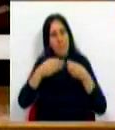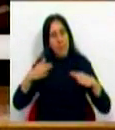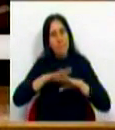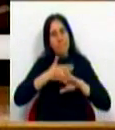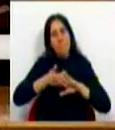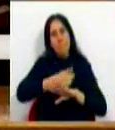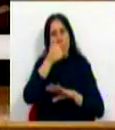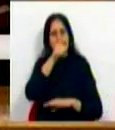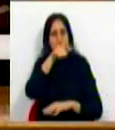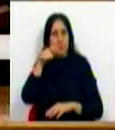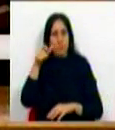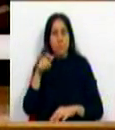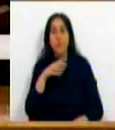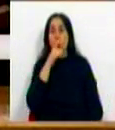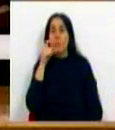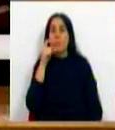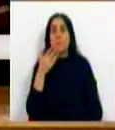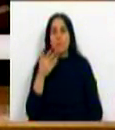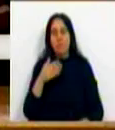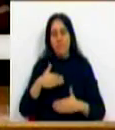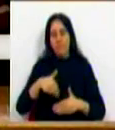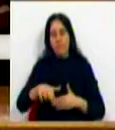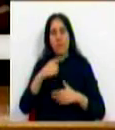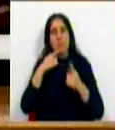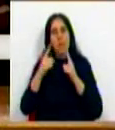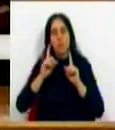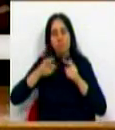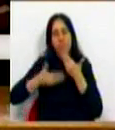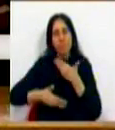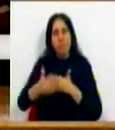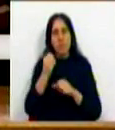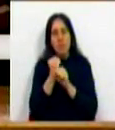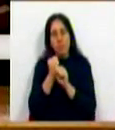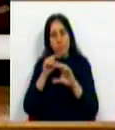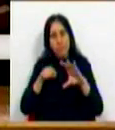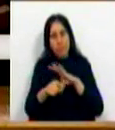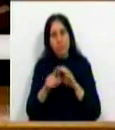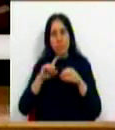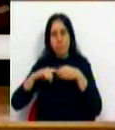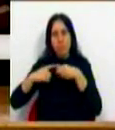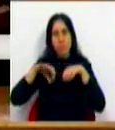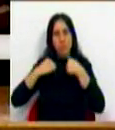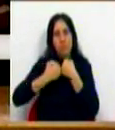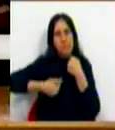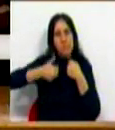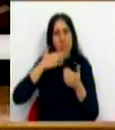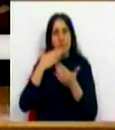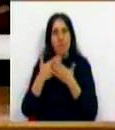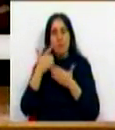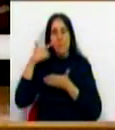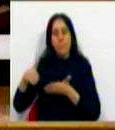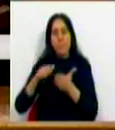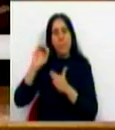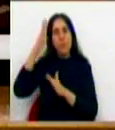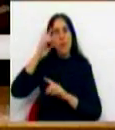pessoas. O compromisso de encetar um processo de diálogo e trabalho aprofundado, desde logo com os parceiros sociais, em torno das prioridades